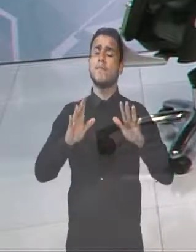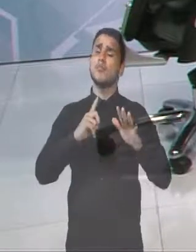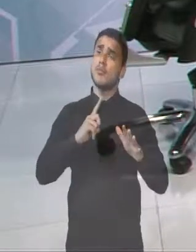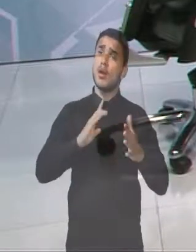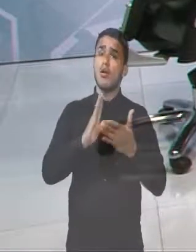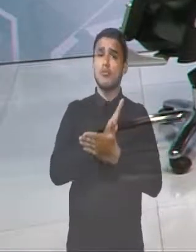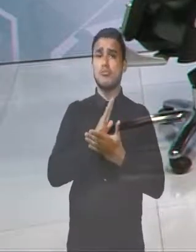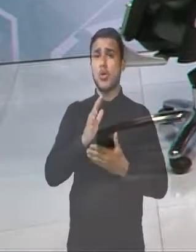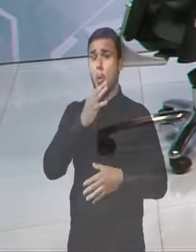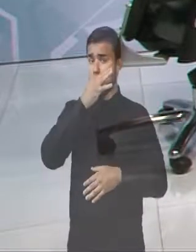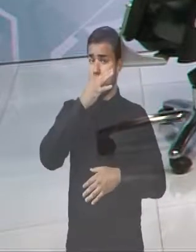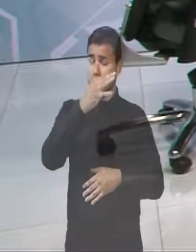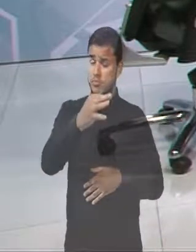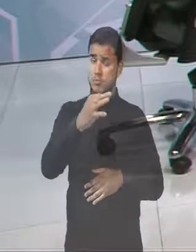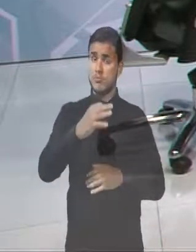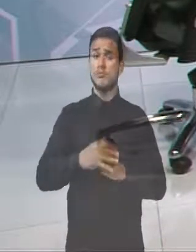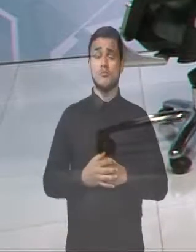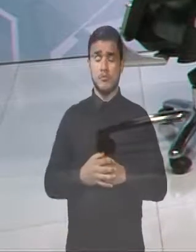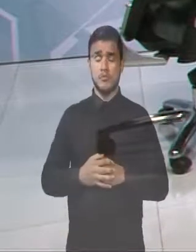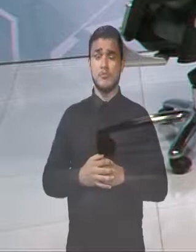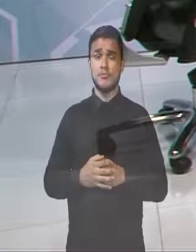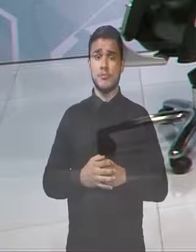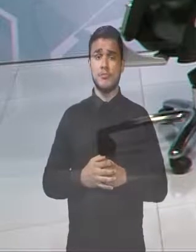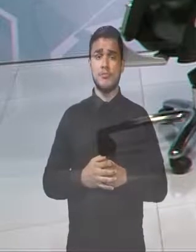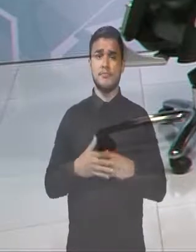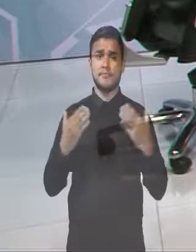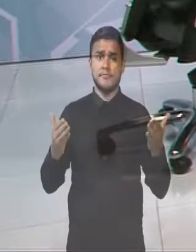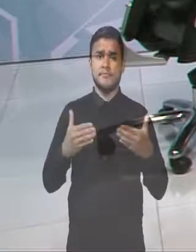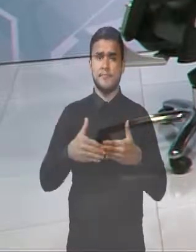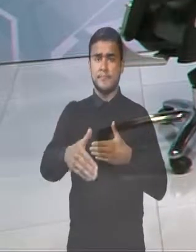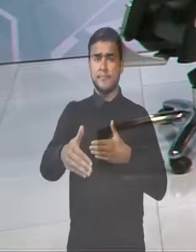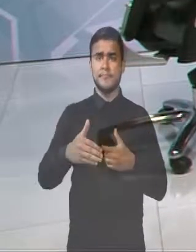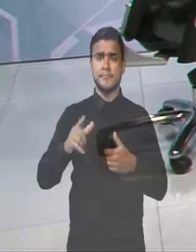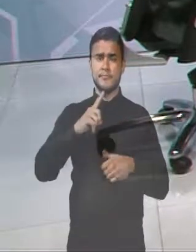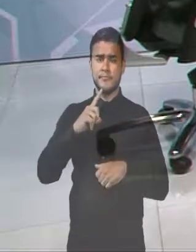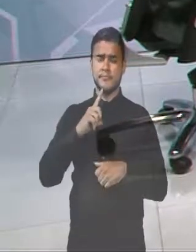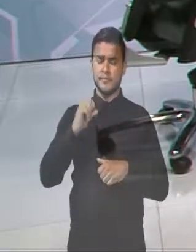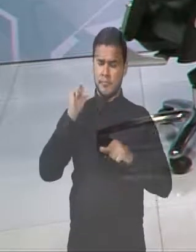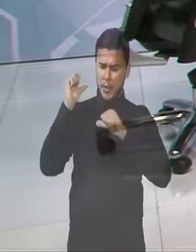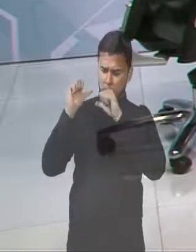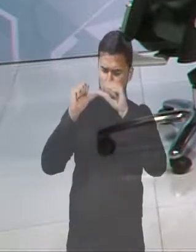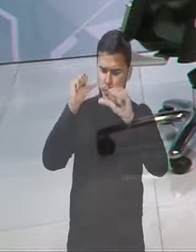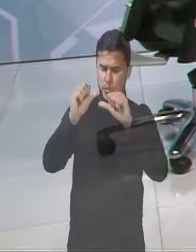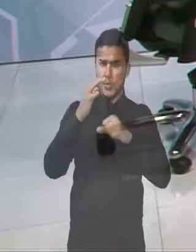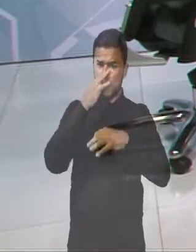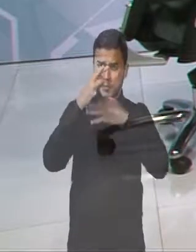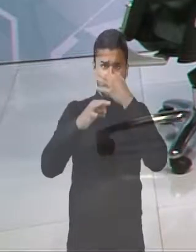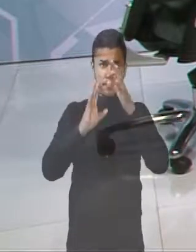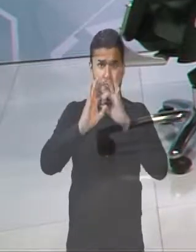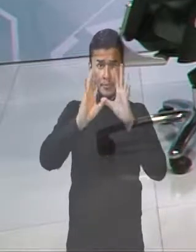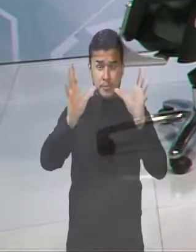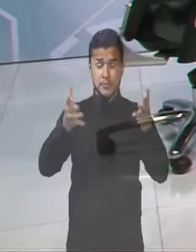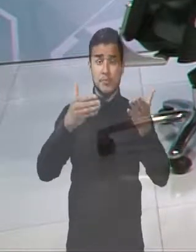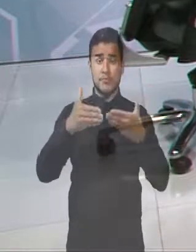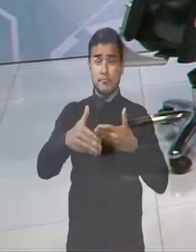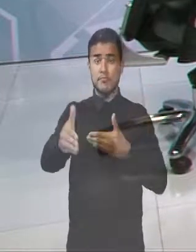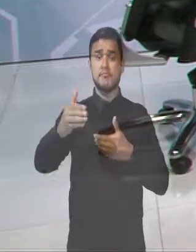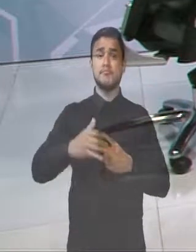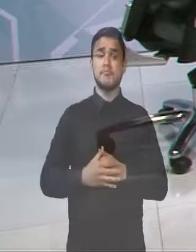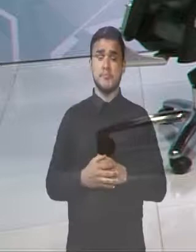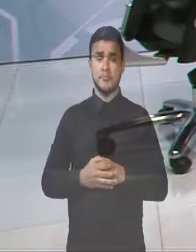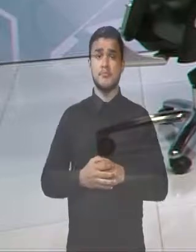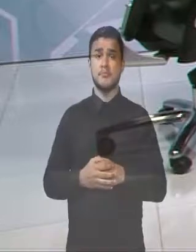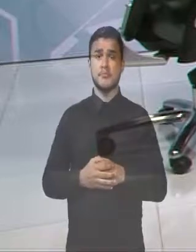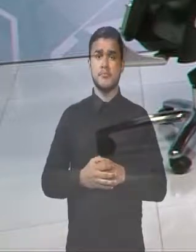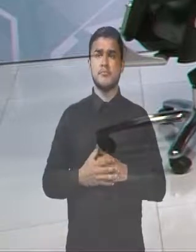olha, o ciclo ascendente das democracias se deu no momento em que